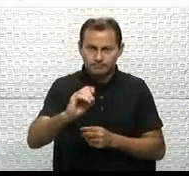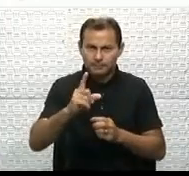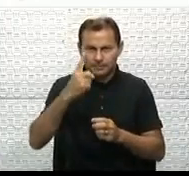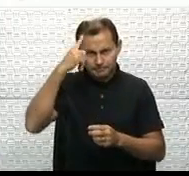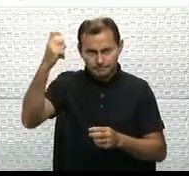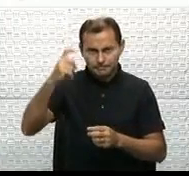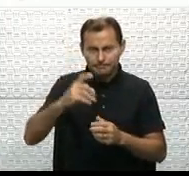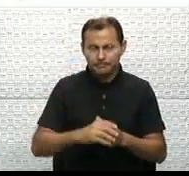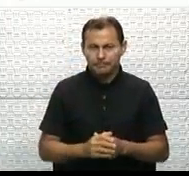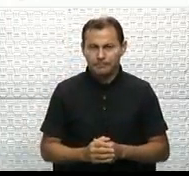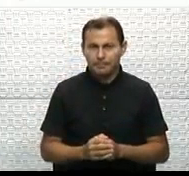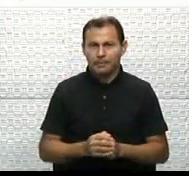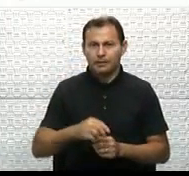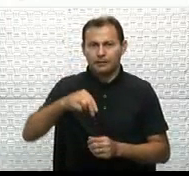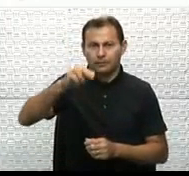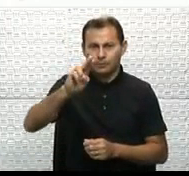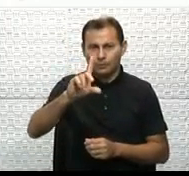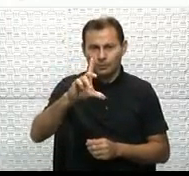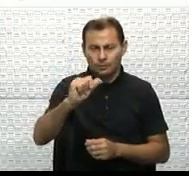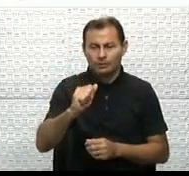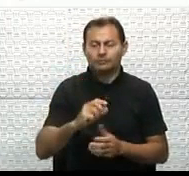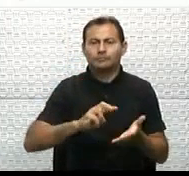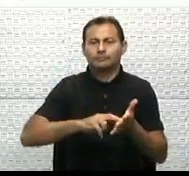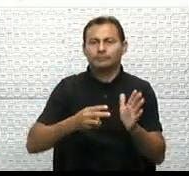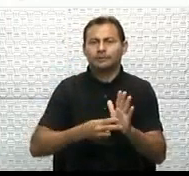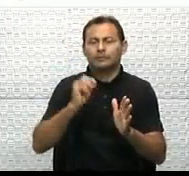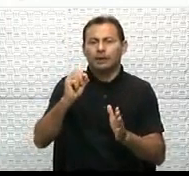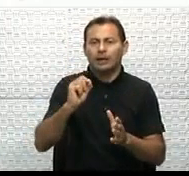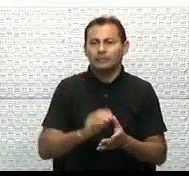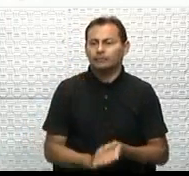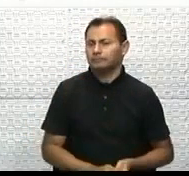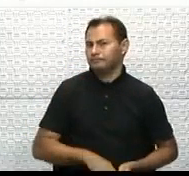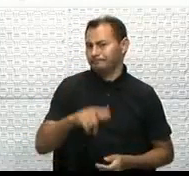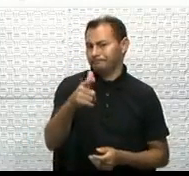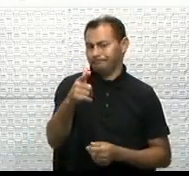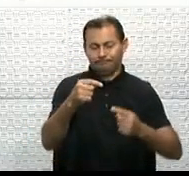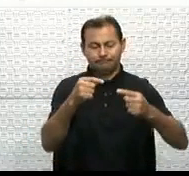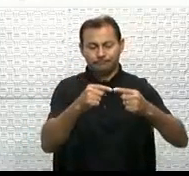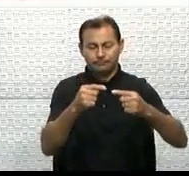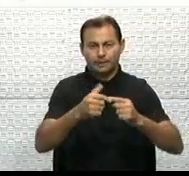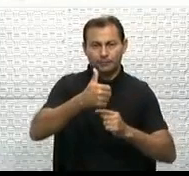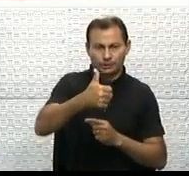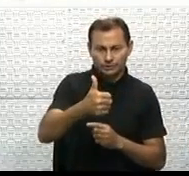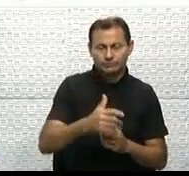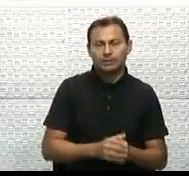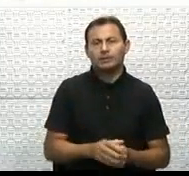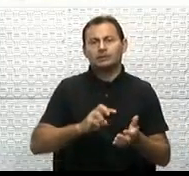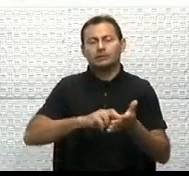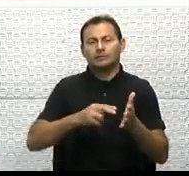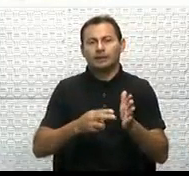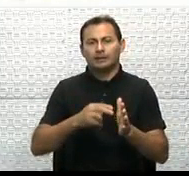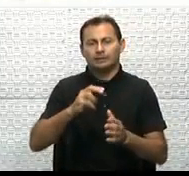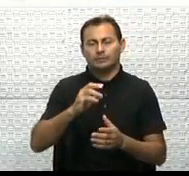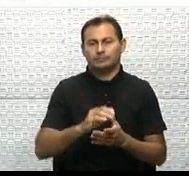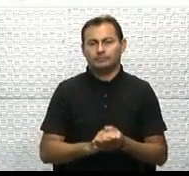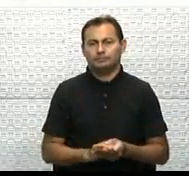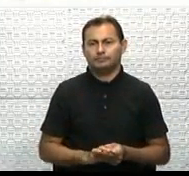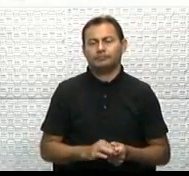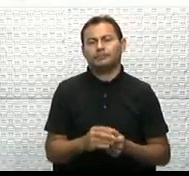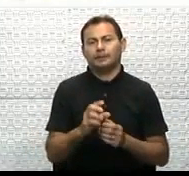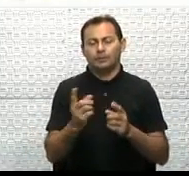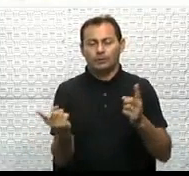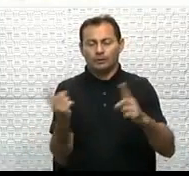nossa hipótese nula. E isso significa o quê? Não há correlação positiva significante.